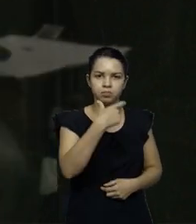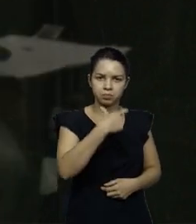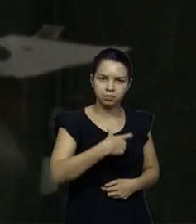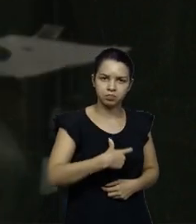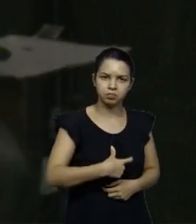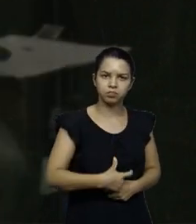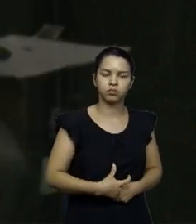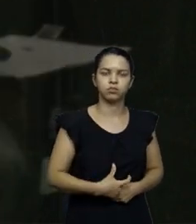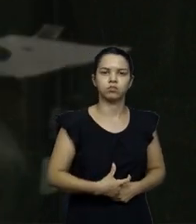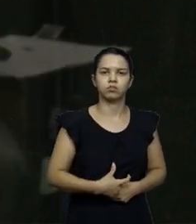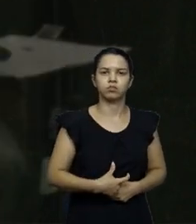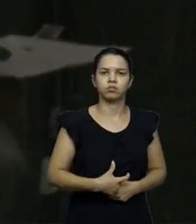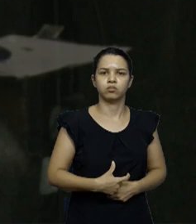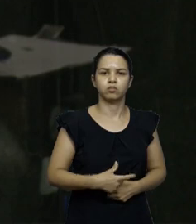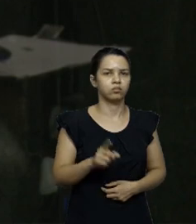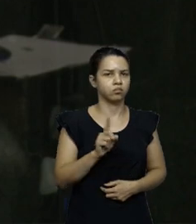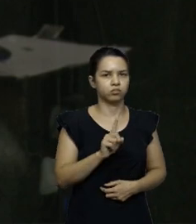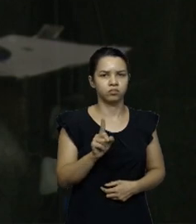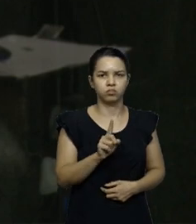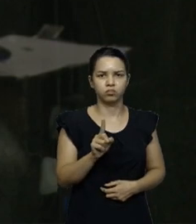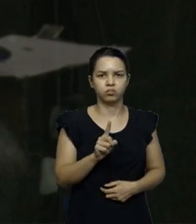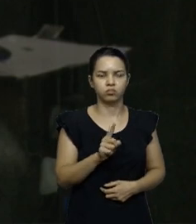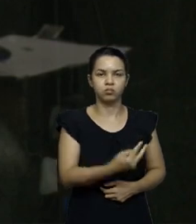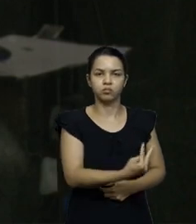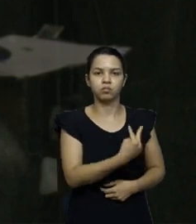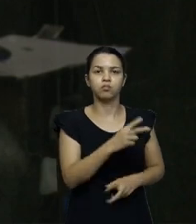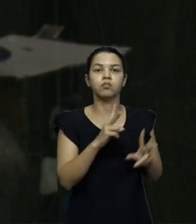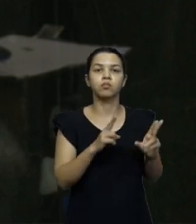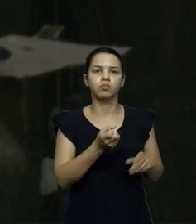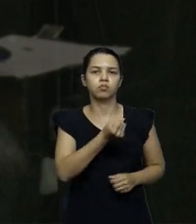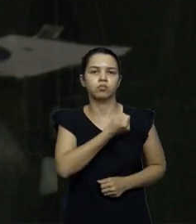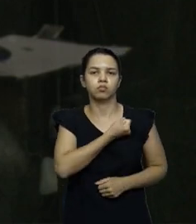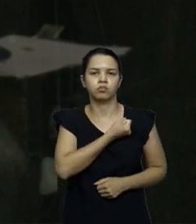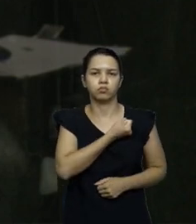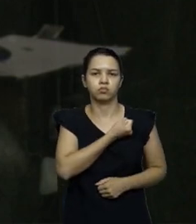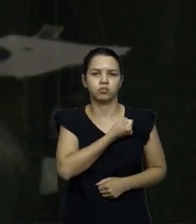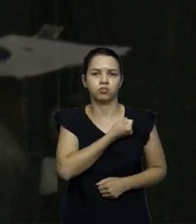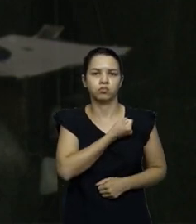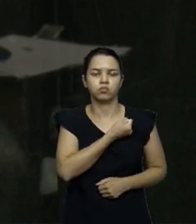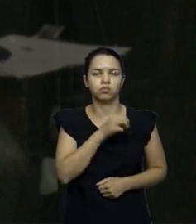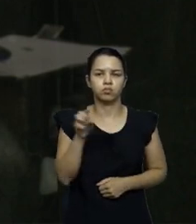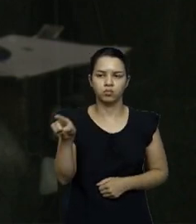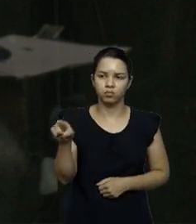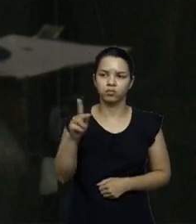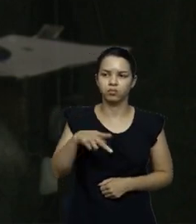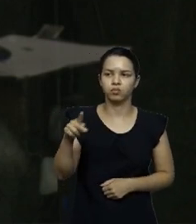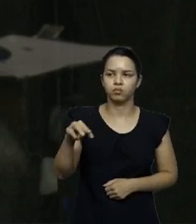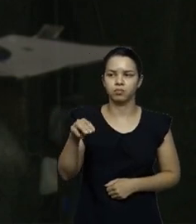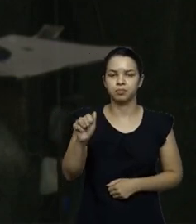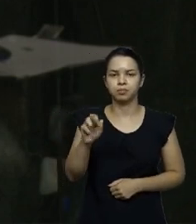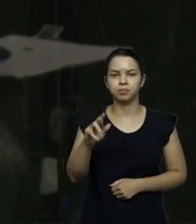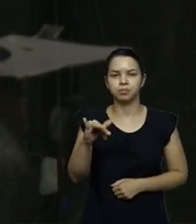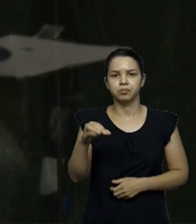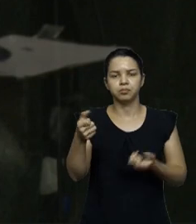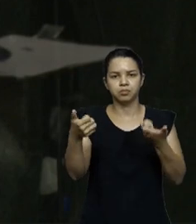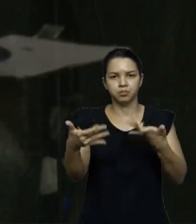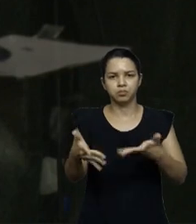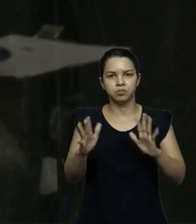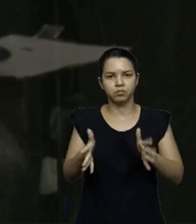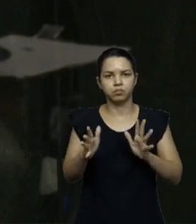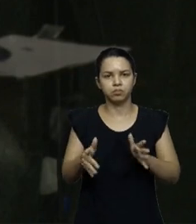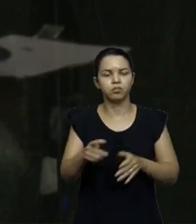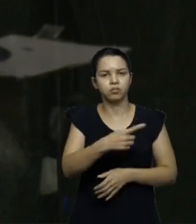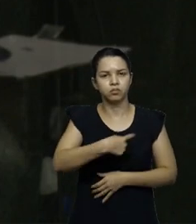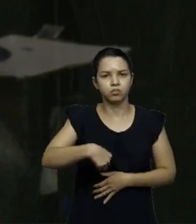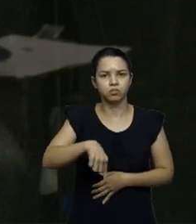eram os primeiros como números como diz o professor Mário nós estamos dentro de uma